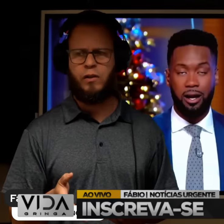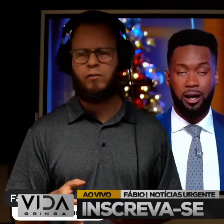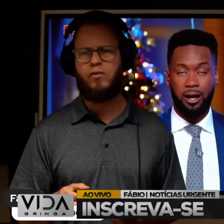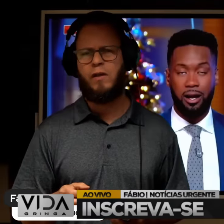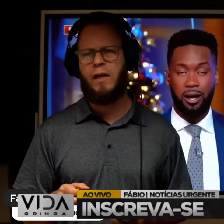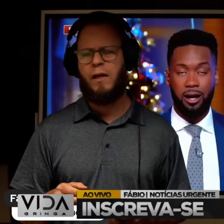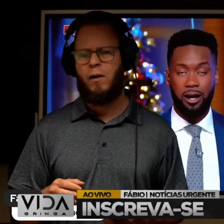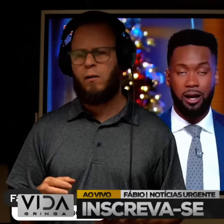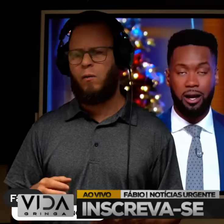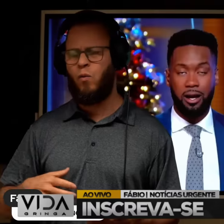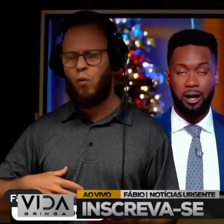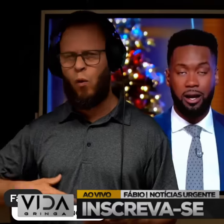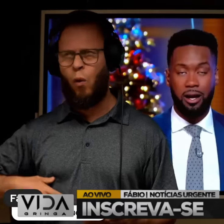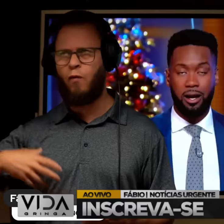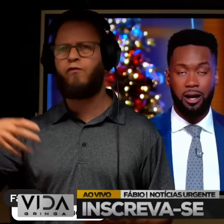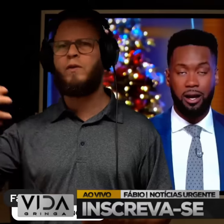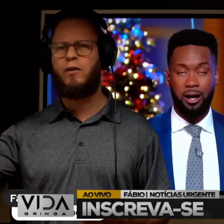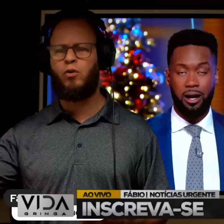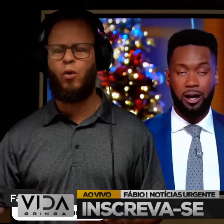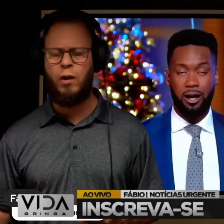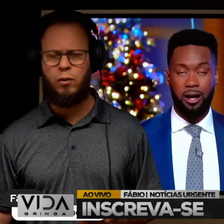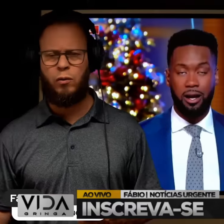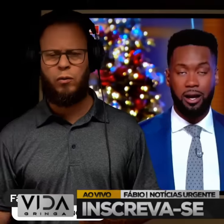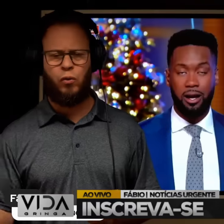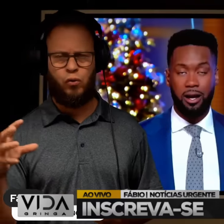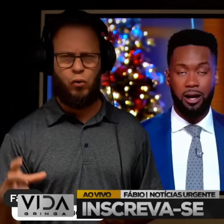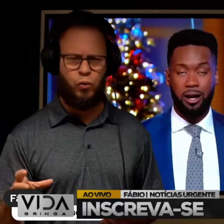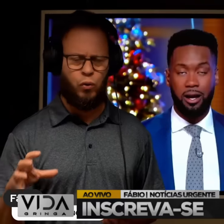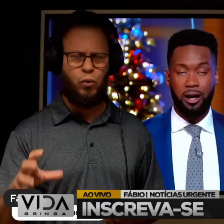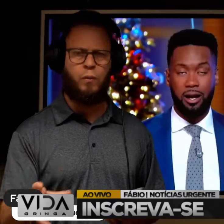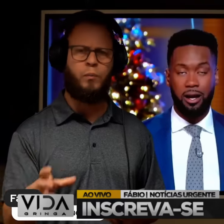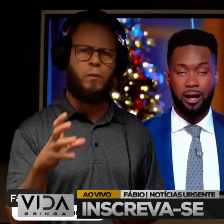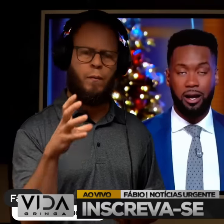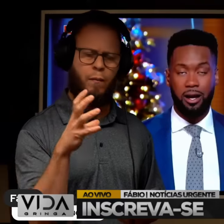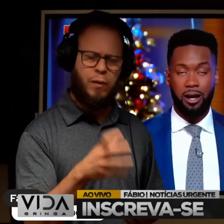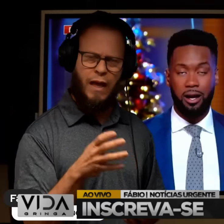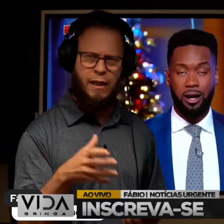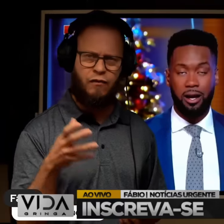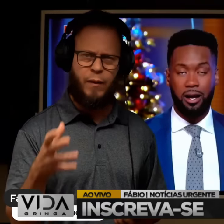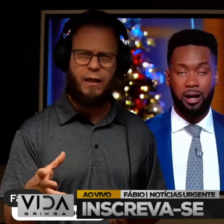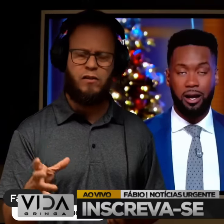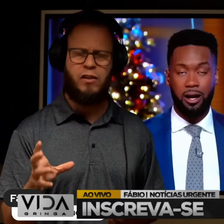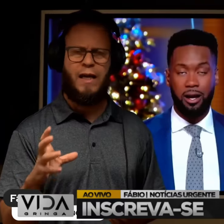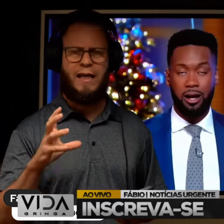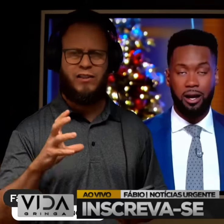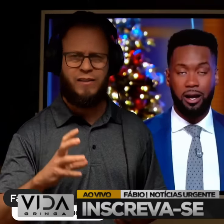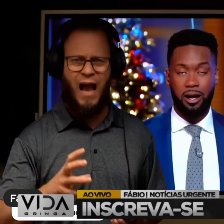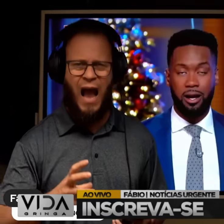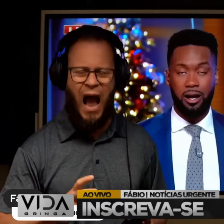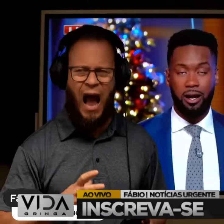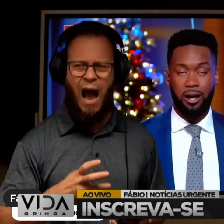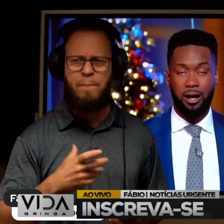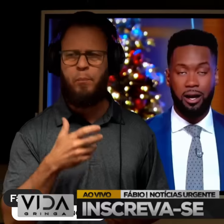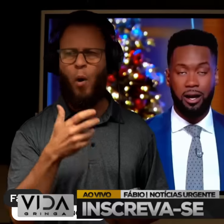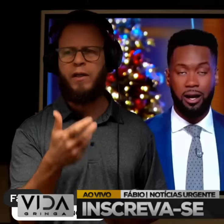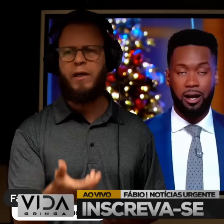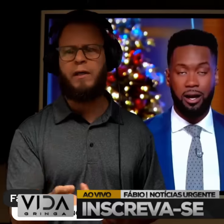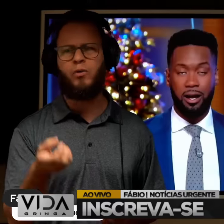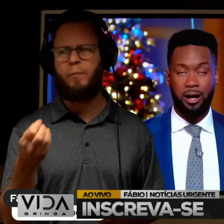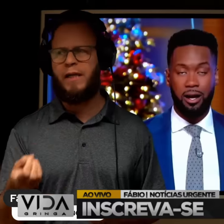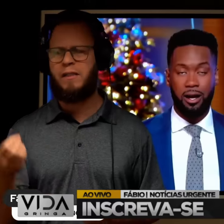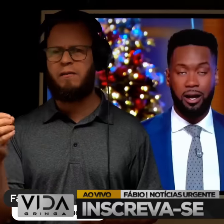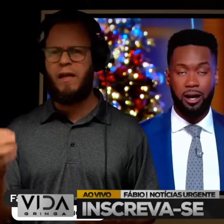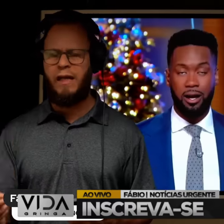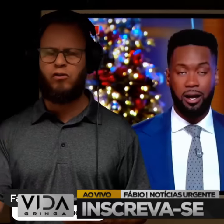Estados Unidos, um co-fundador do grupo Black Lives Matter está